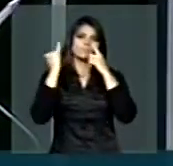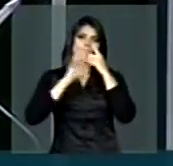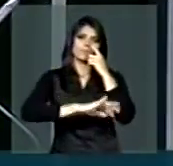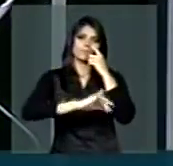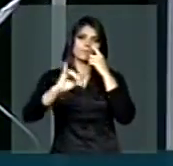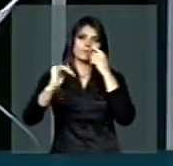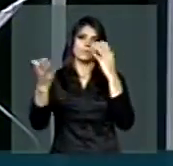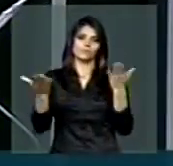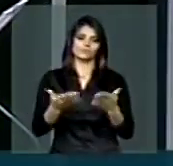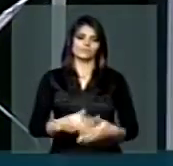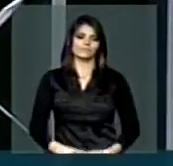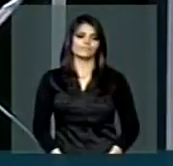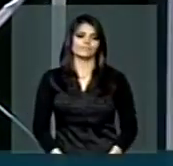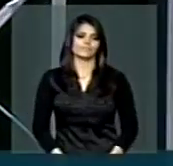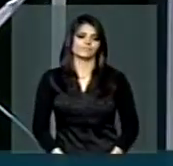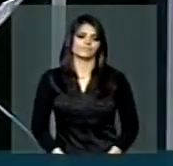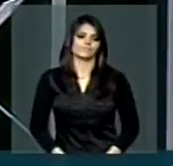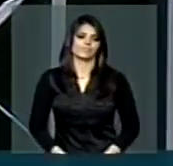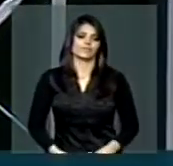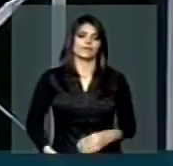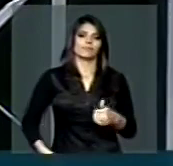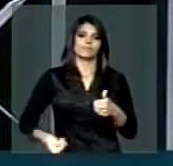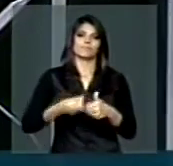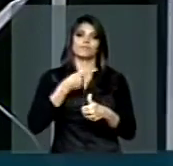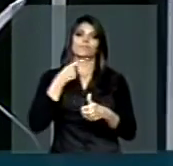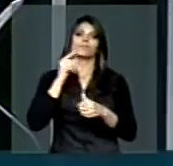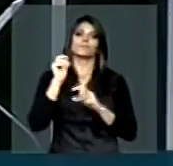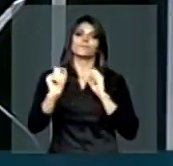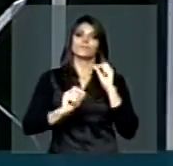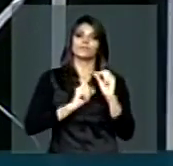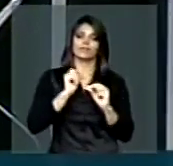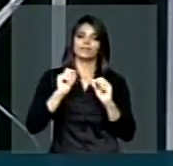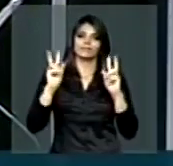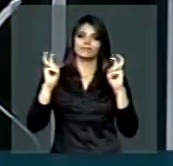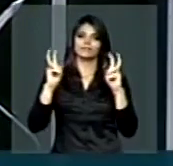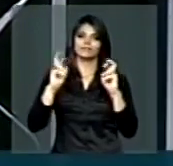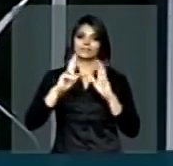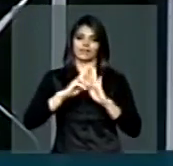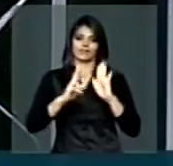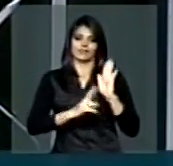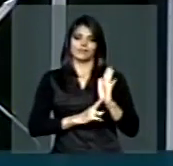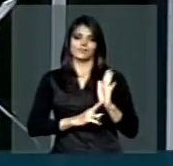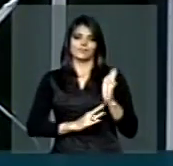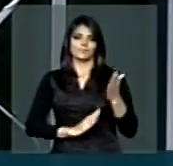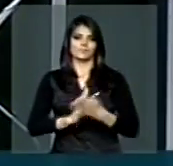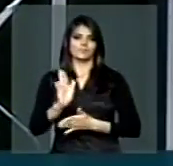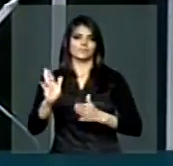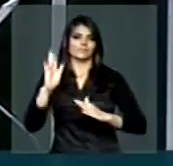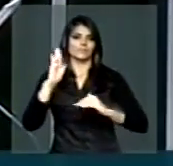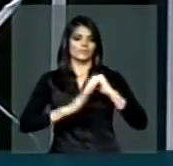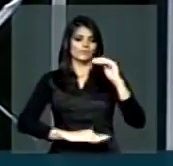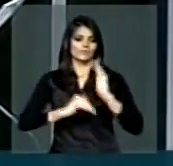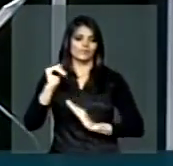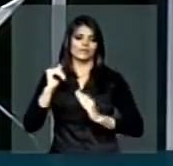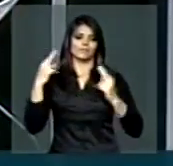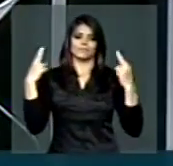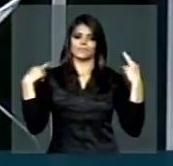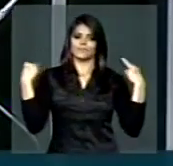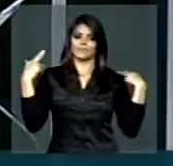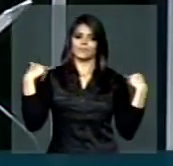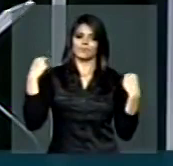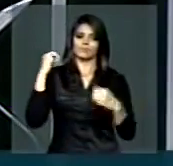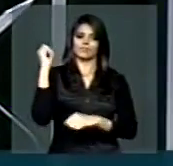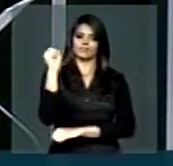hoje, deputado. O primeiro se refere à regulamentação da profissão de motorista de